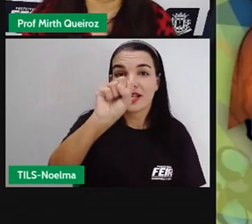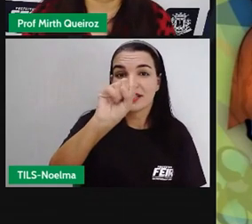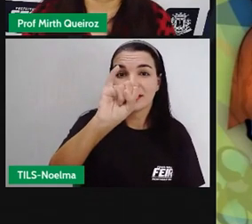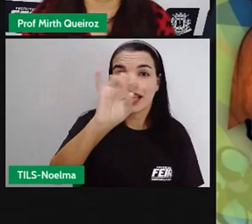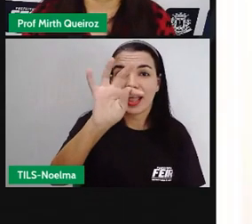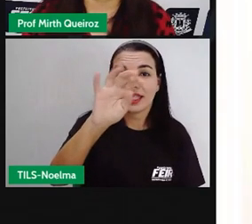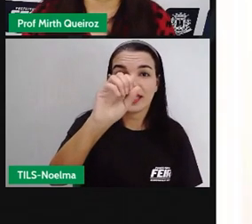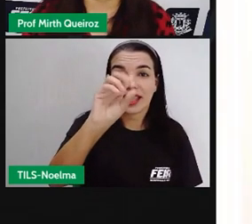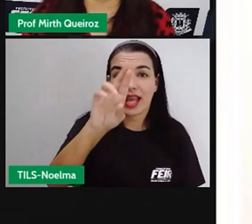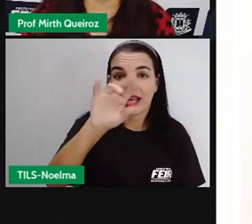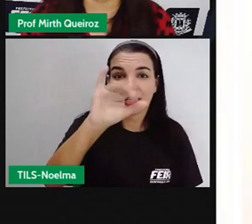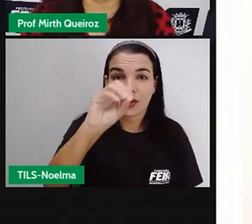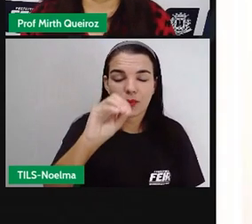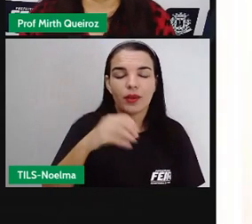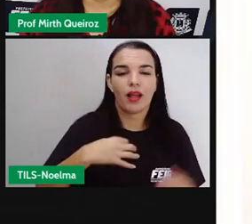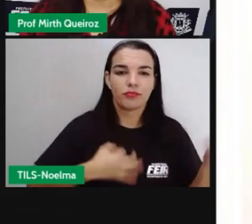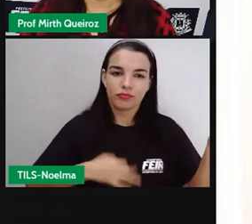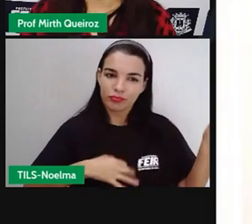instrumentais.